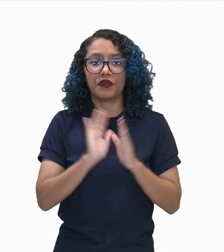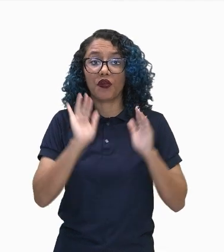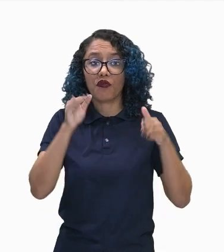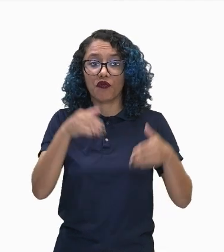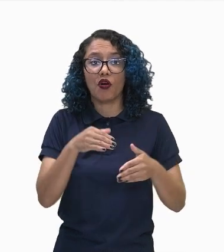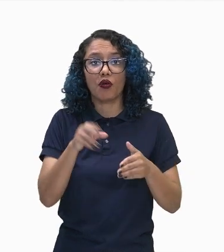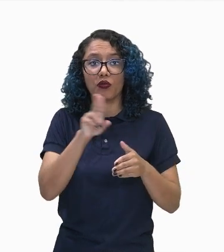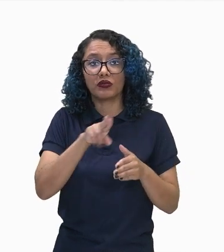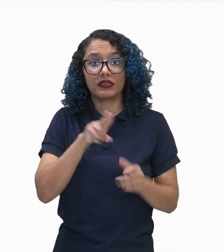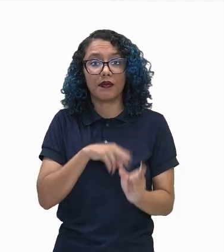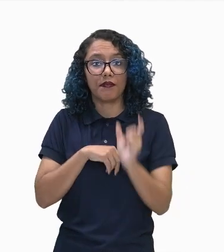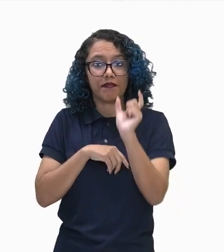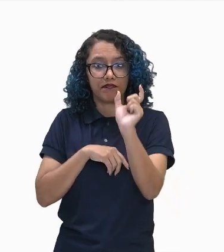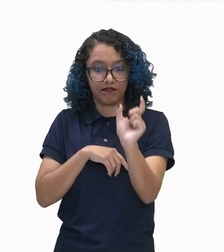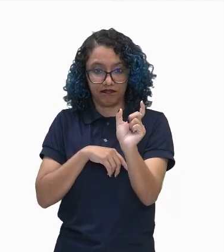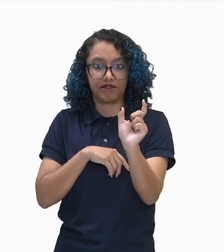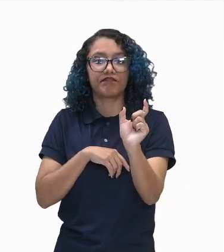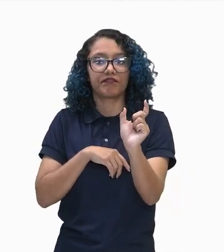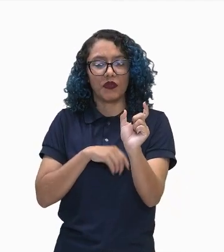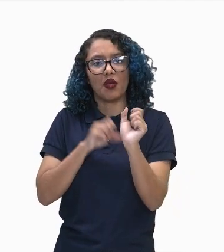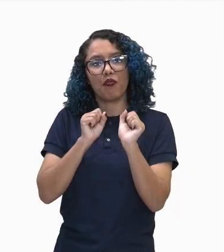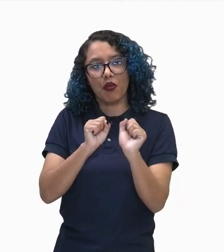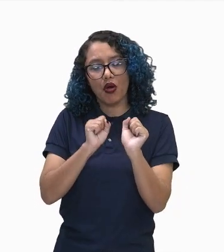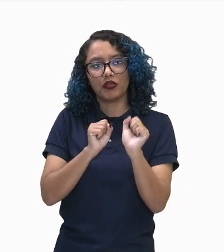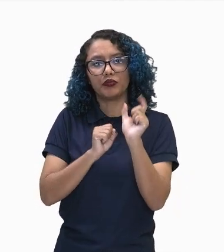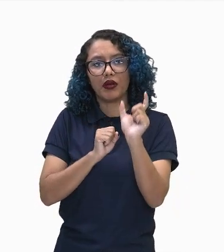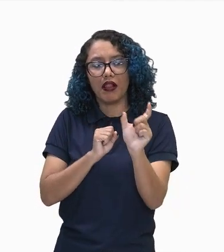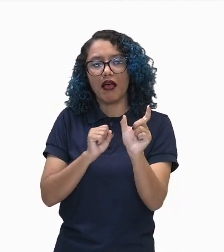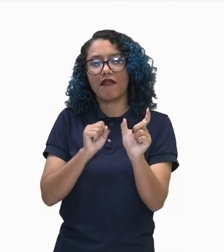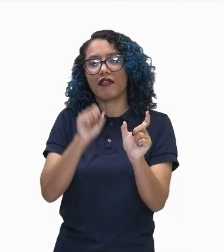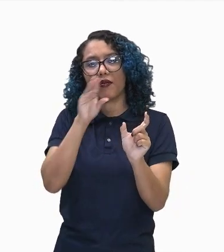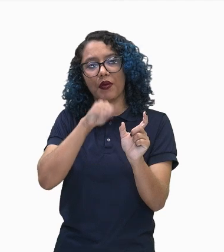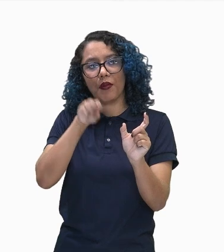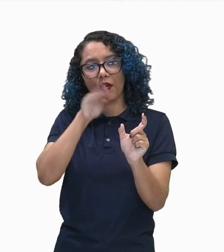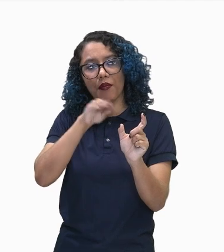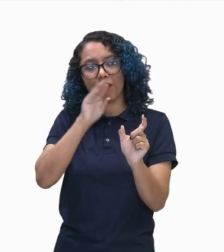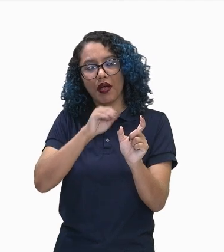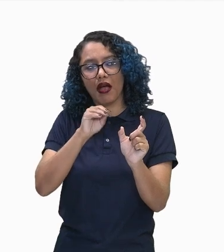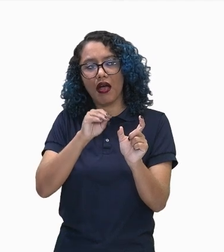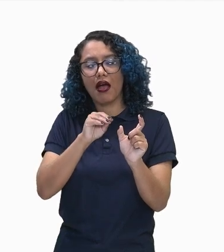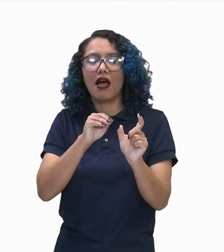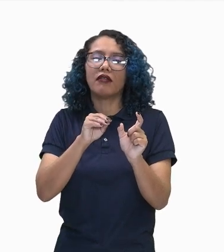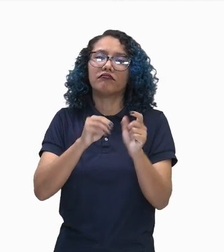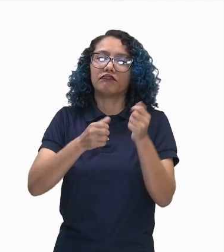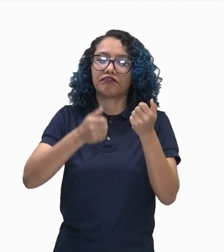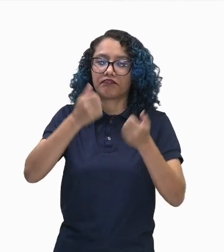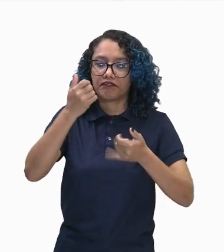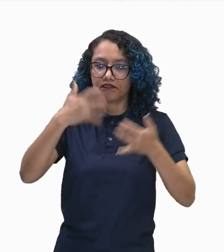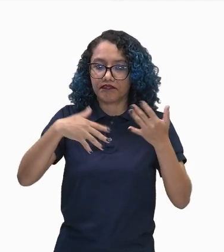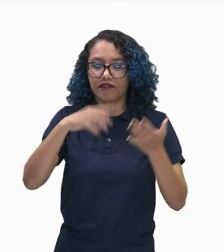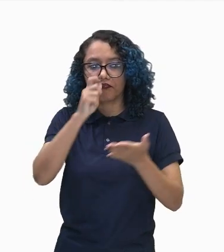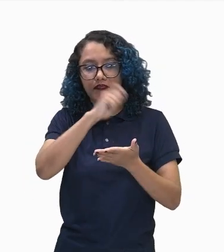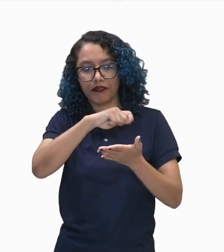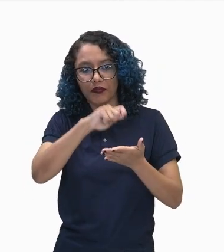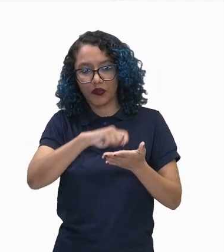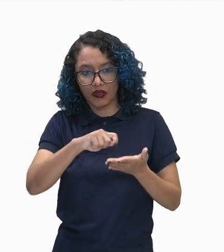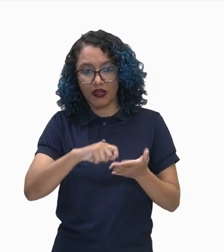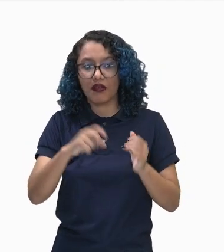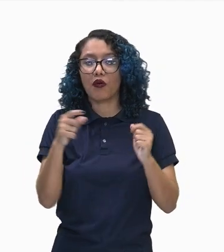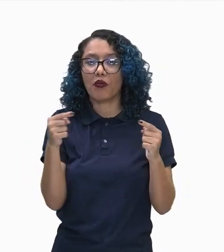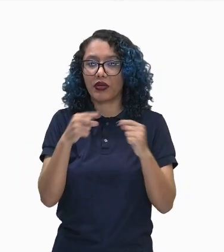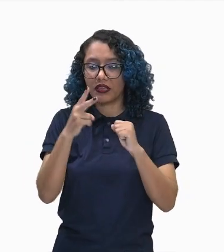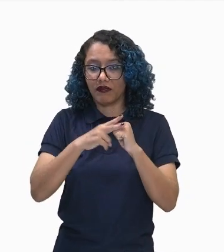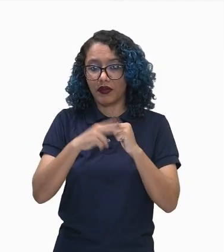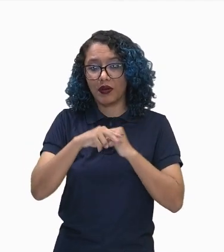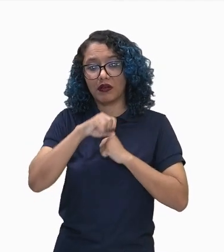à palavra, seja ela falada ou escrita. É verbal tanto quando eu falo, como